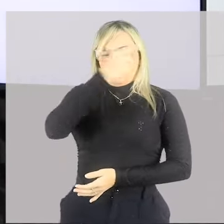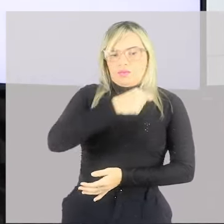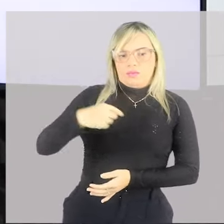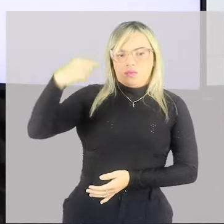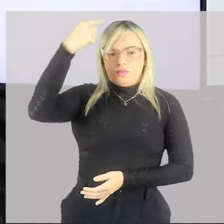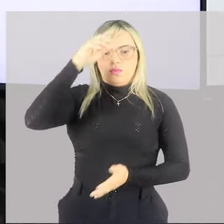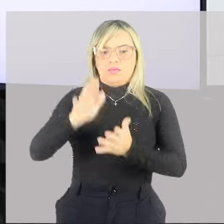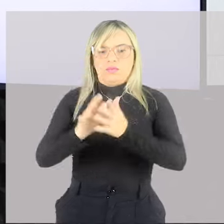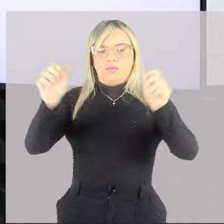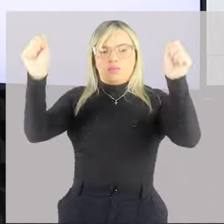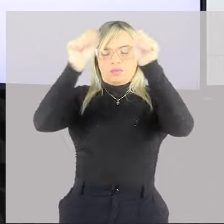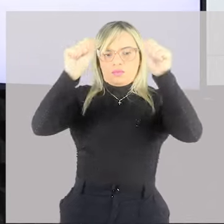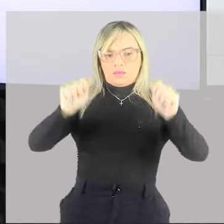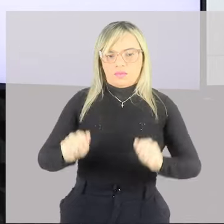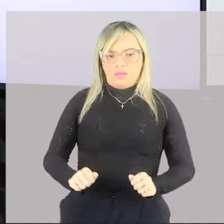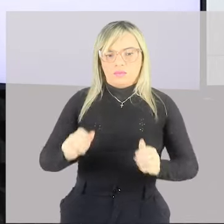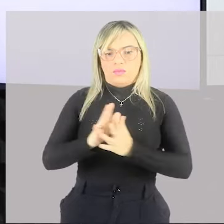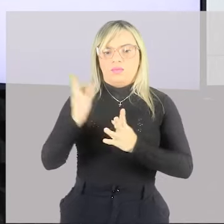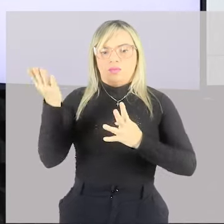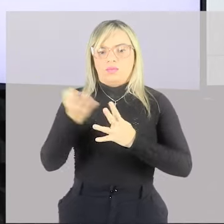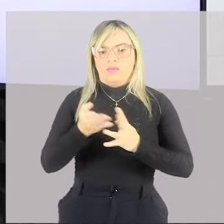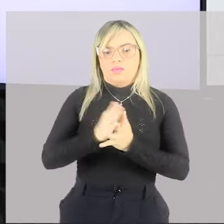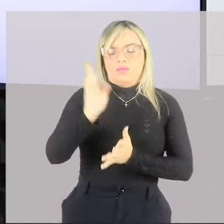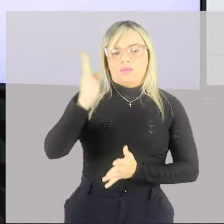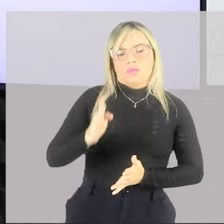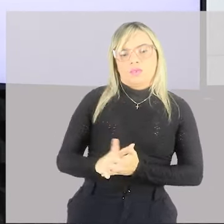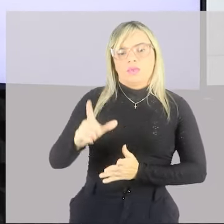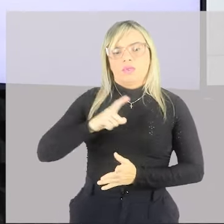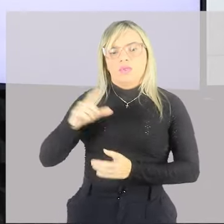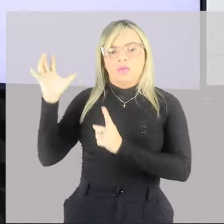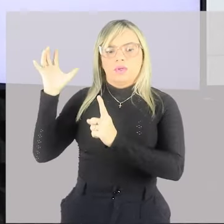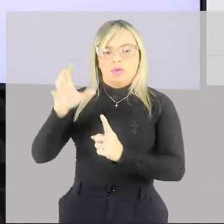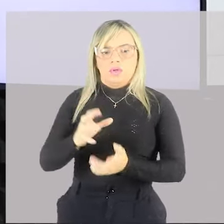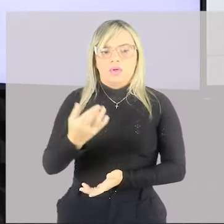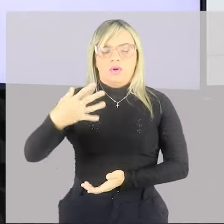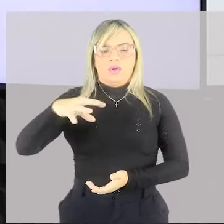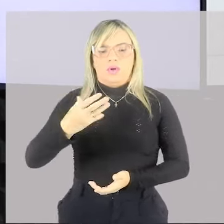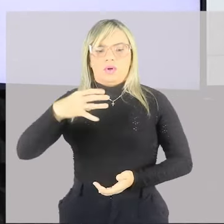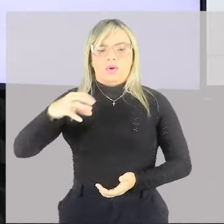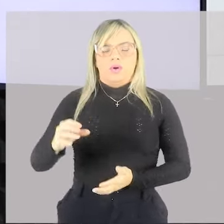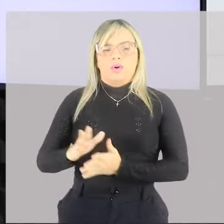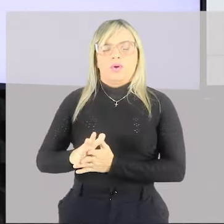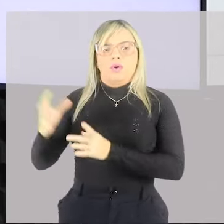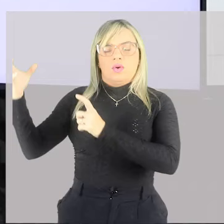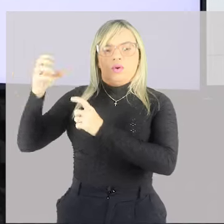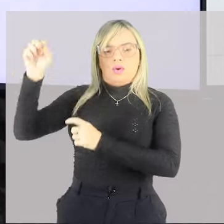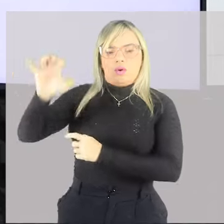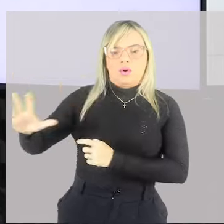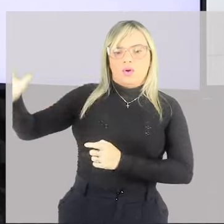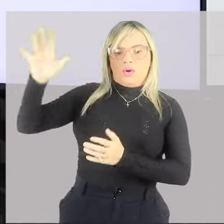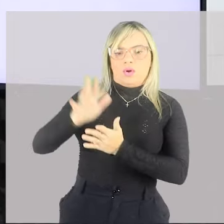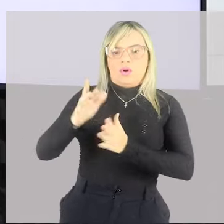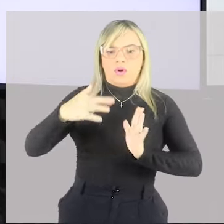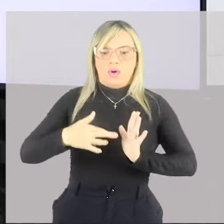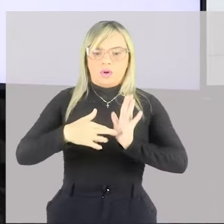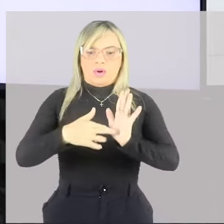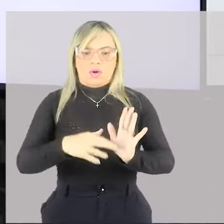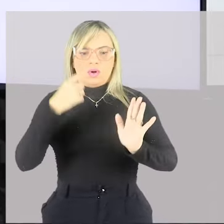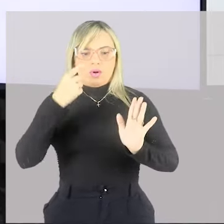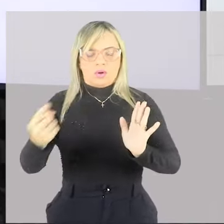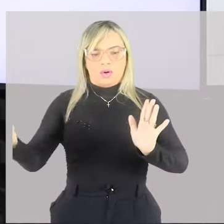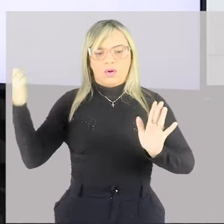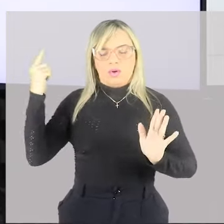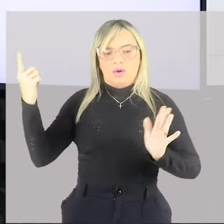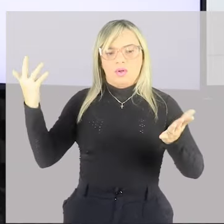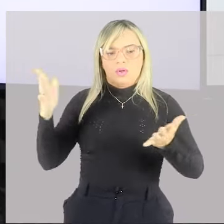A escultura barroca no brasil tem uma forte influência do Rococó europeu e está representada aqui